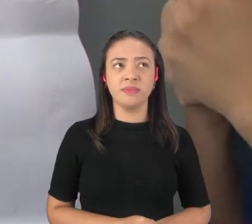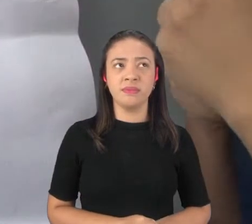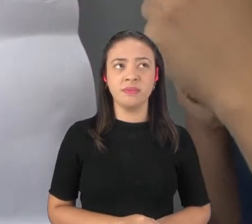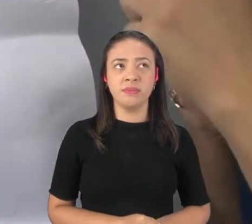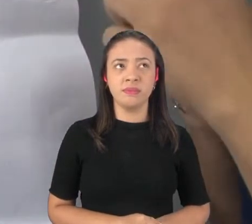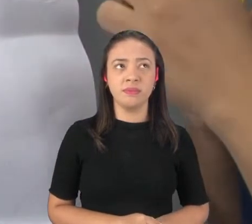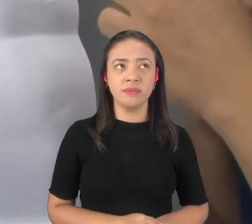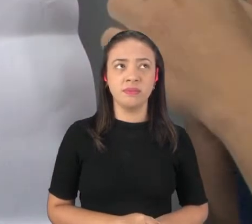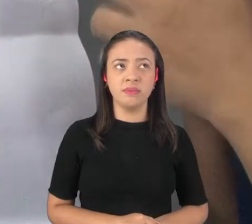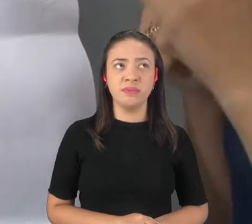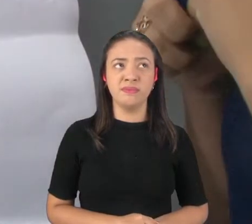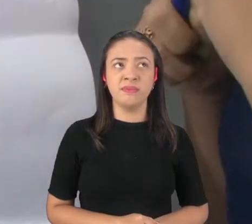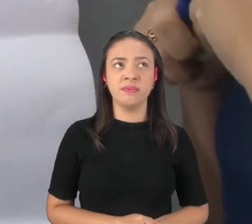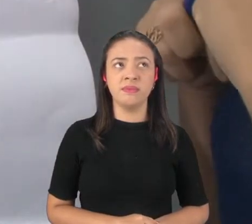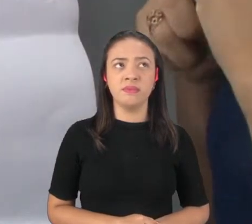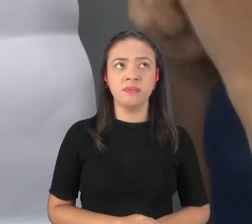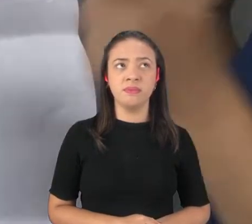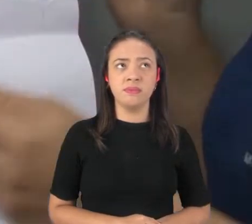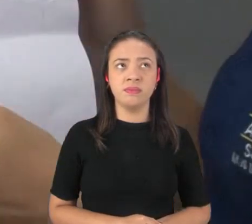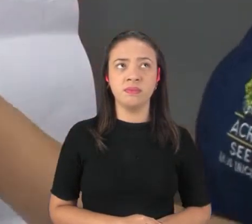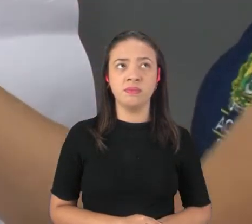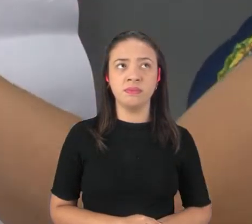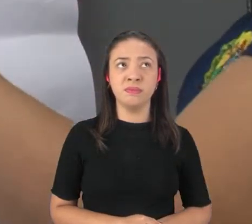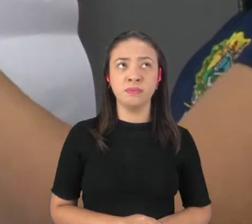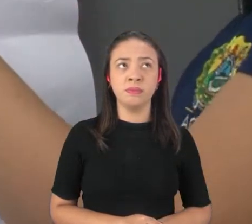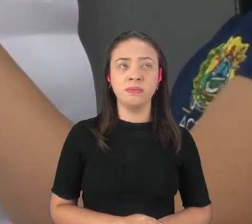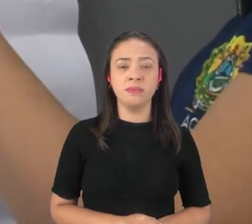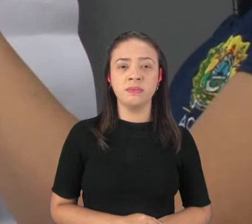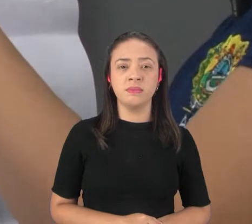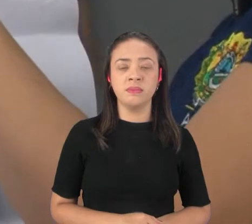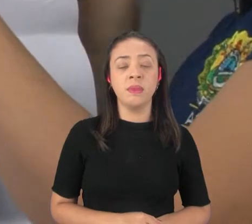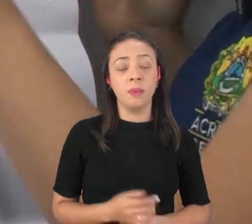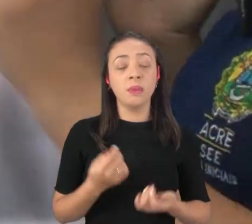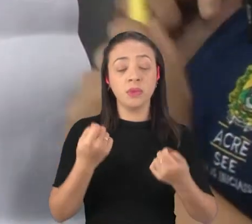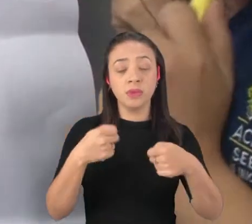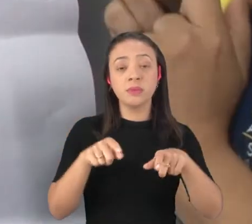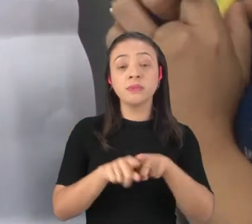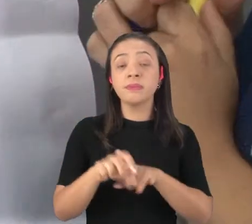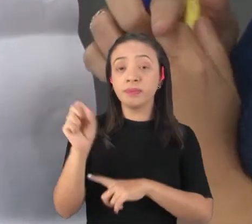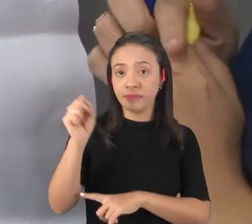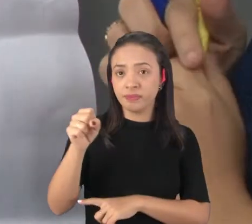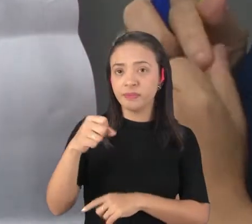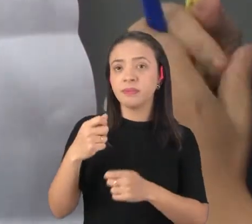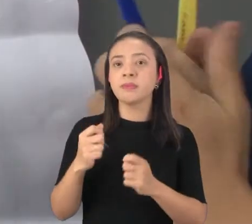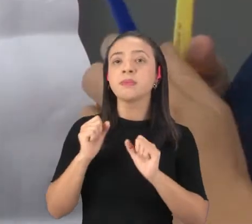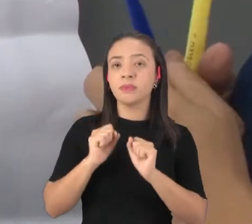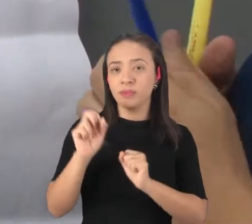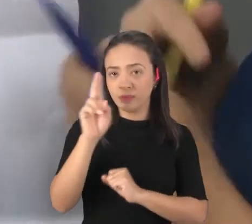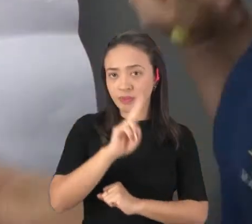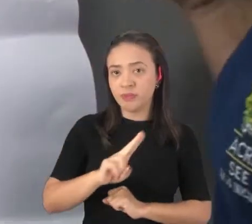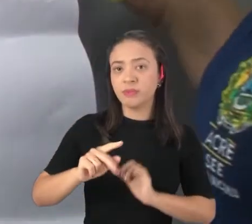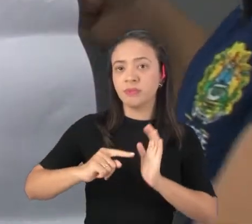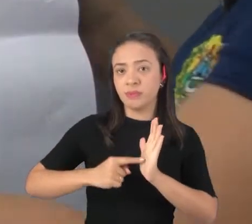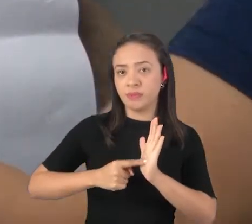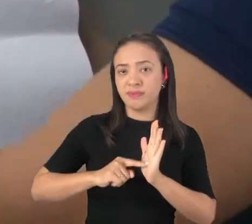Ou se eu fosse afirmar, você vai à aula hoje. Poderia usar isso também,